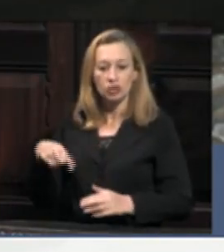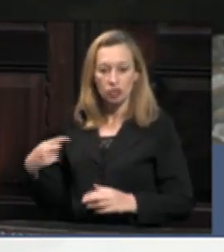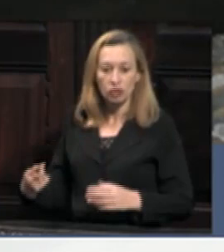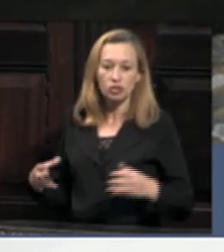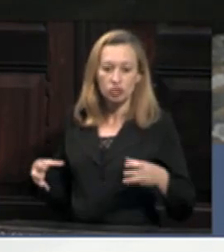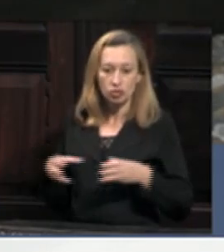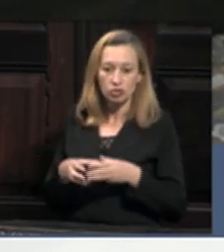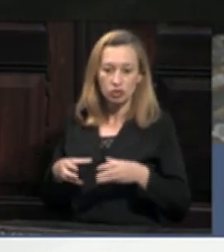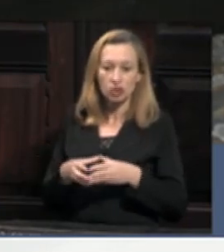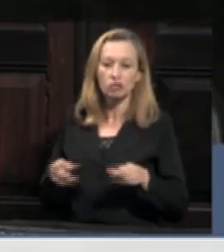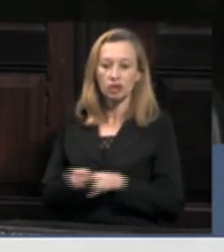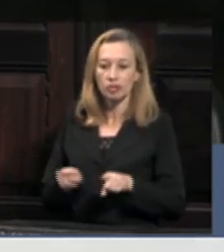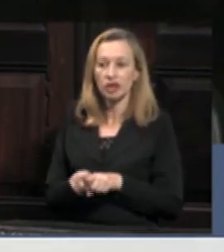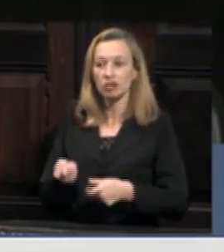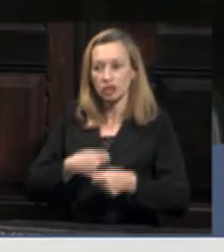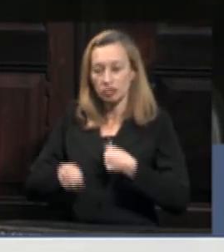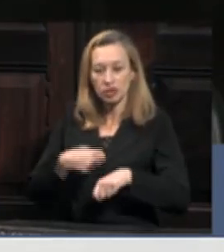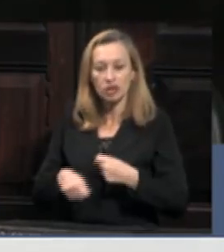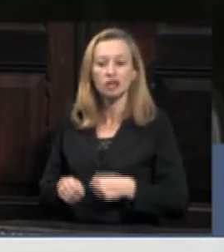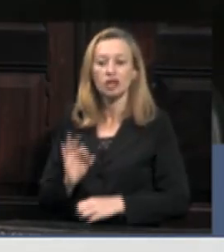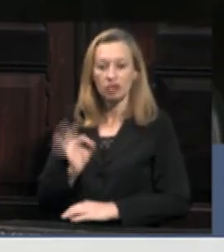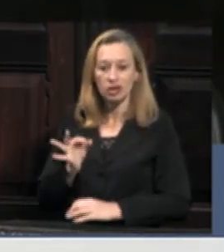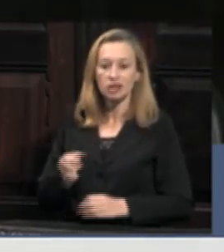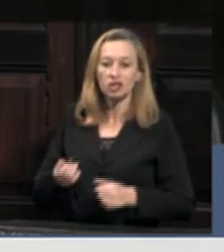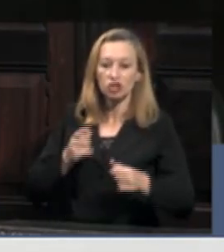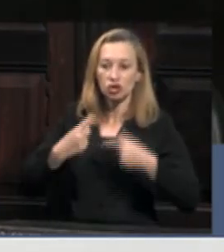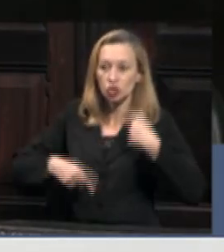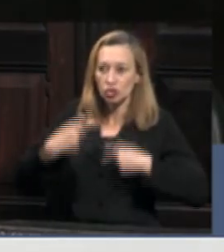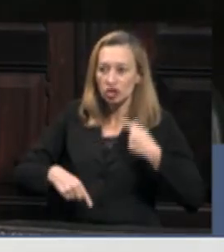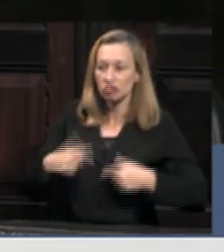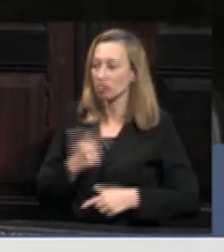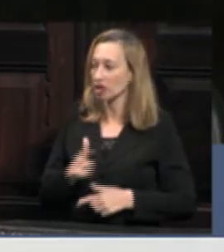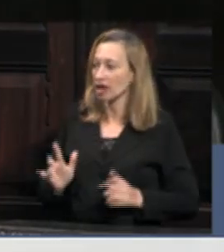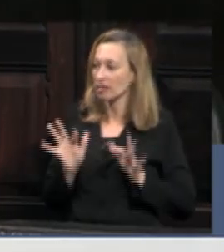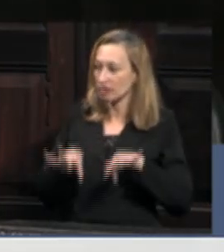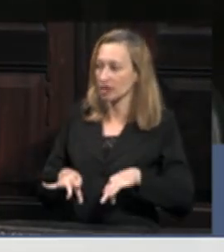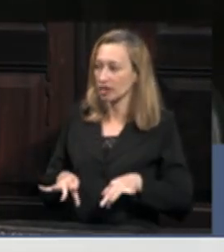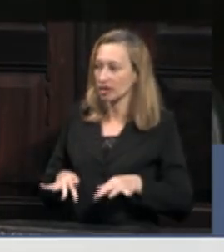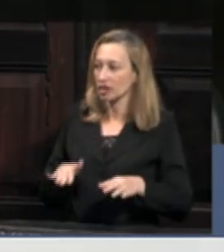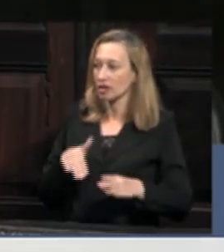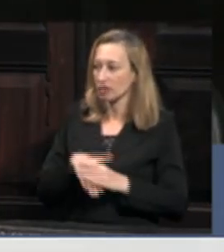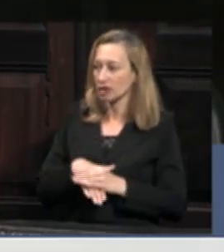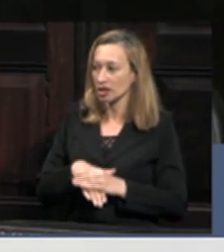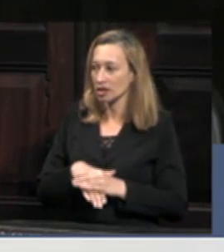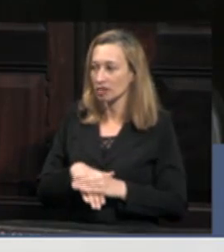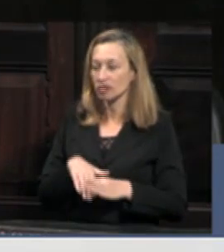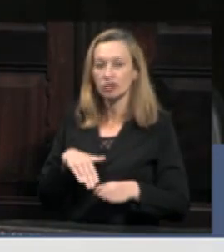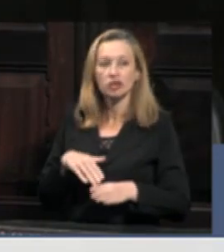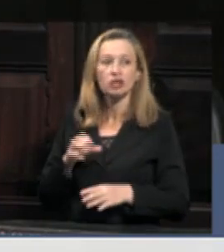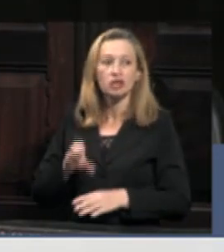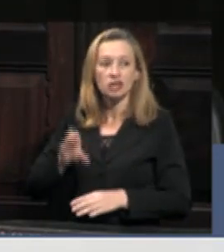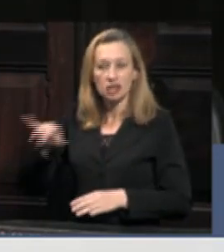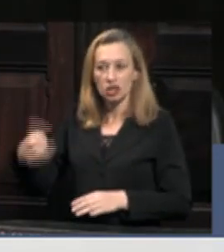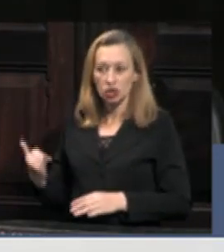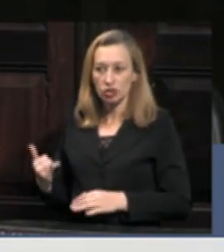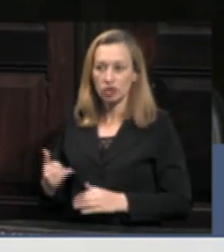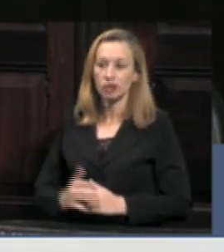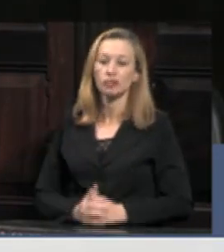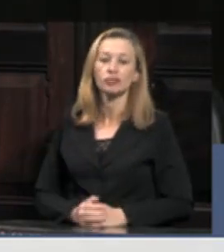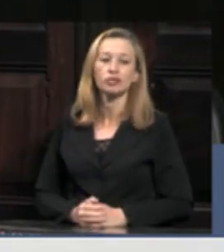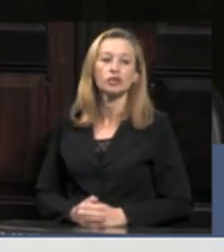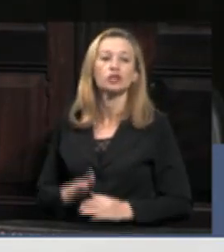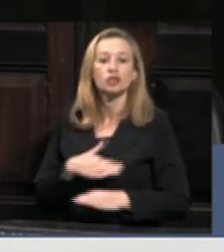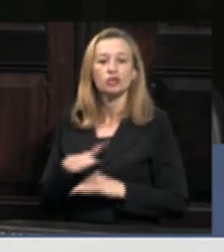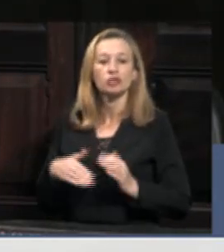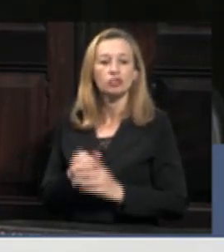incluindo a de Economia. Agora sim, em discussão, não havendo que queira discutir, encerra a discussão. Em votação para a CCJ.